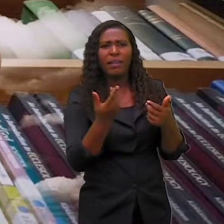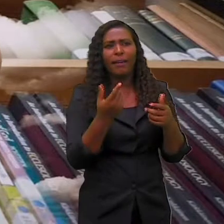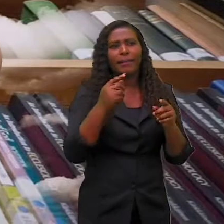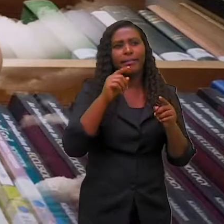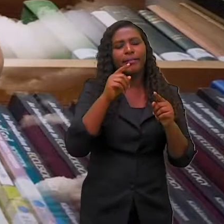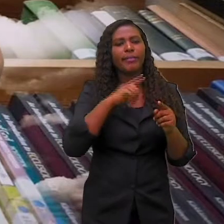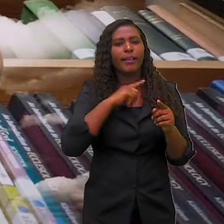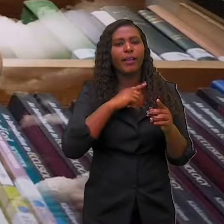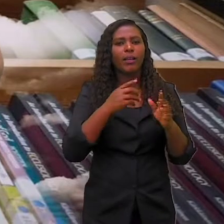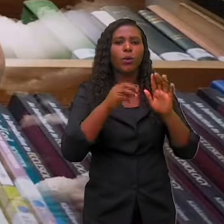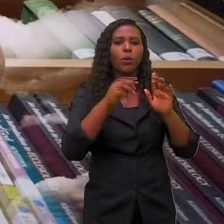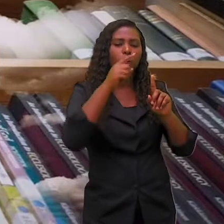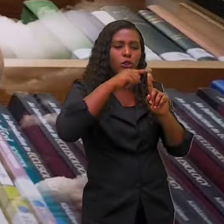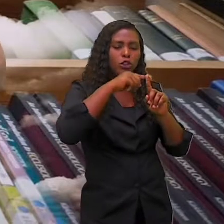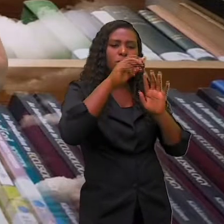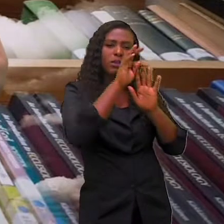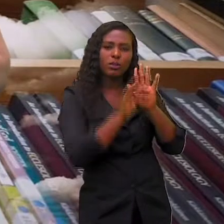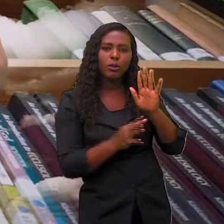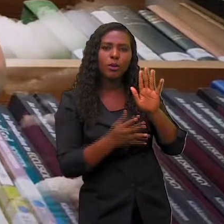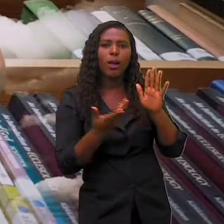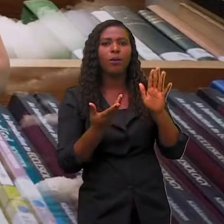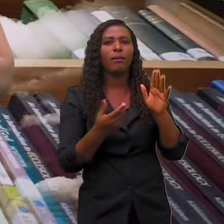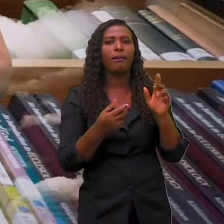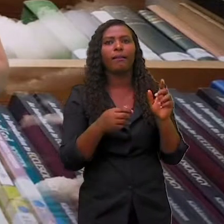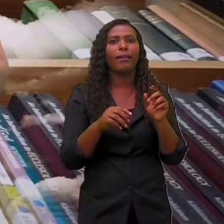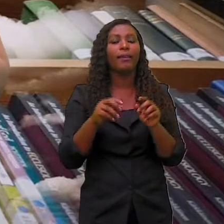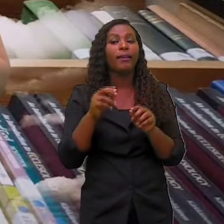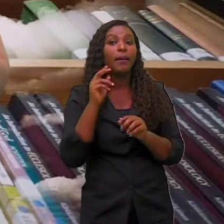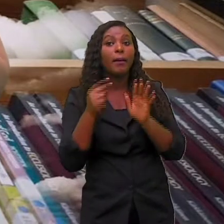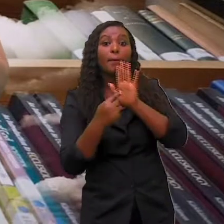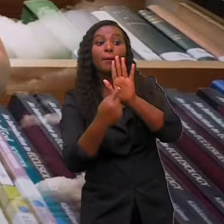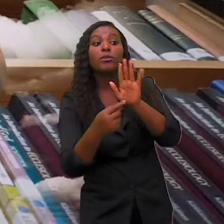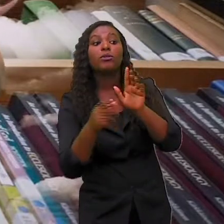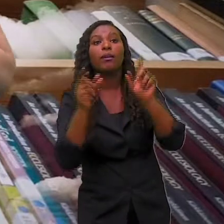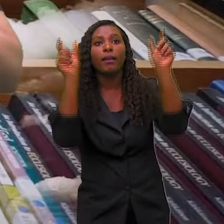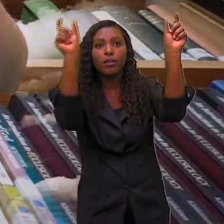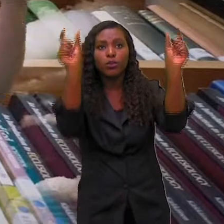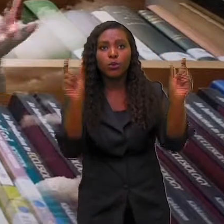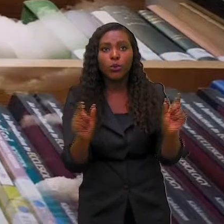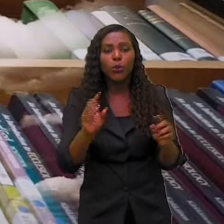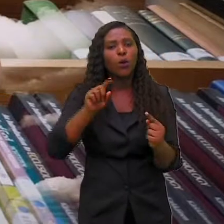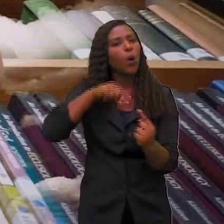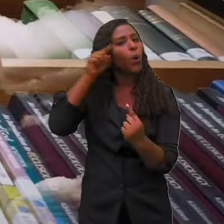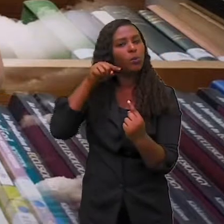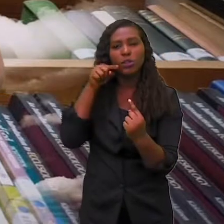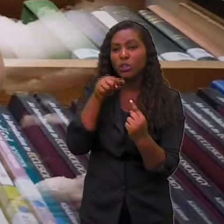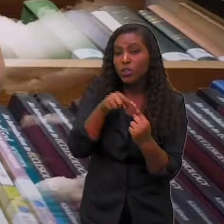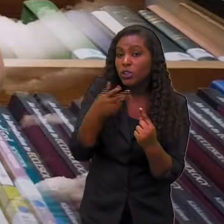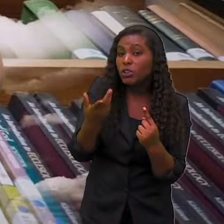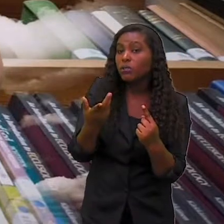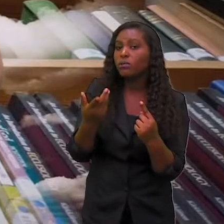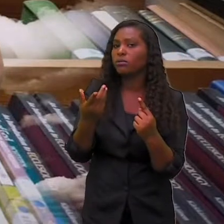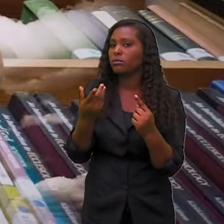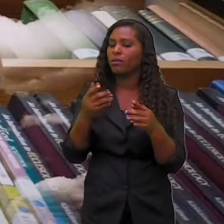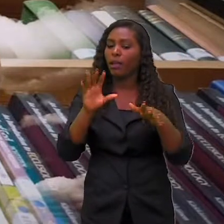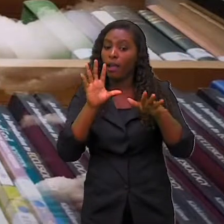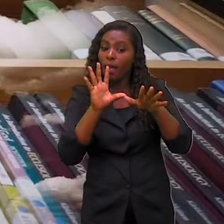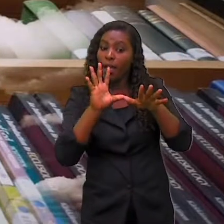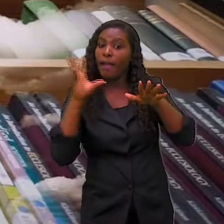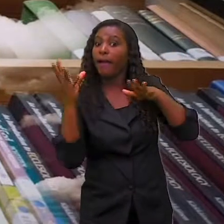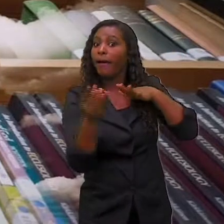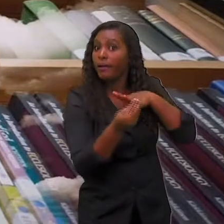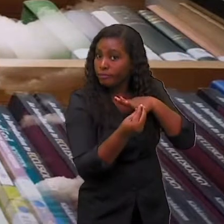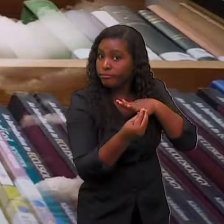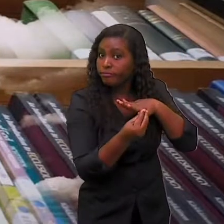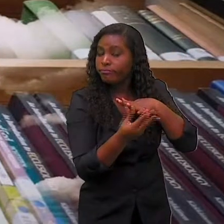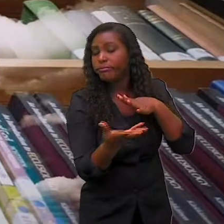a finalidade, entenderam? Tudo aí que ele tem, isso tudo para o leitor se situar, ok, pessoal? E quais são